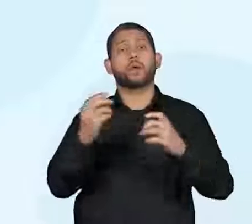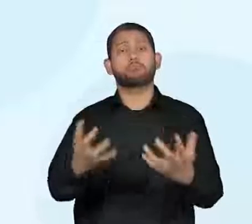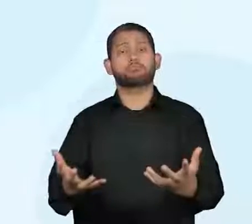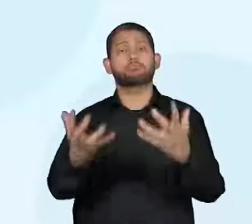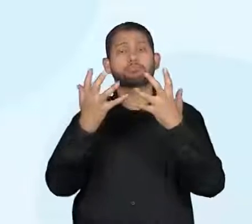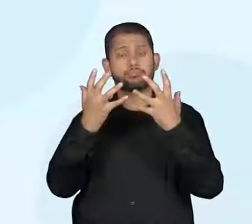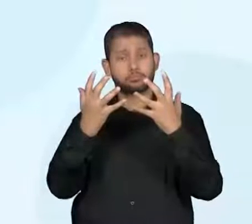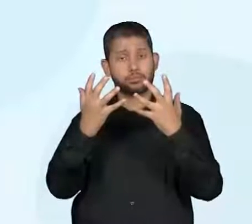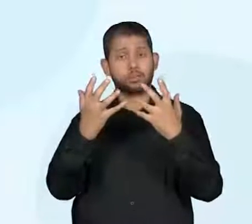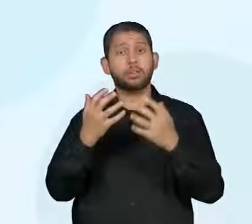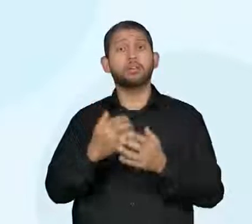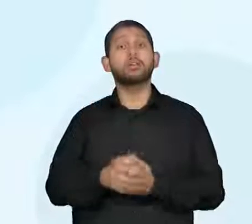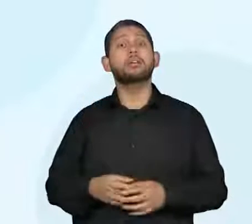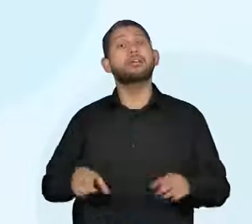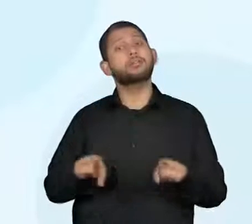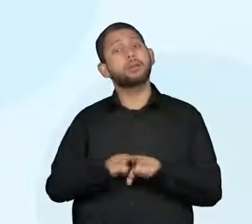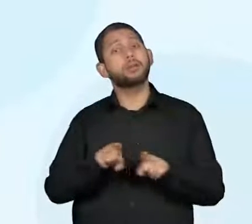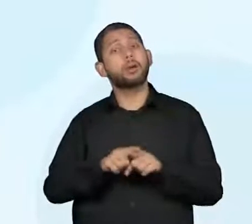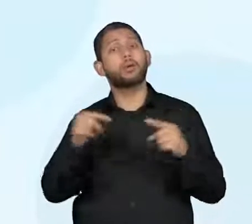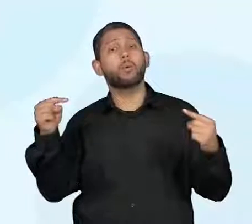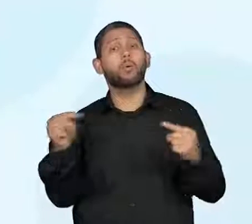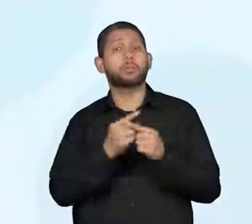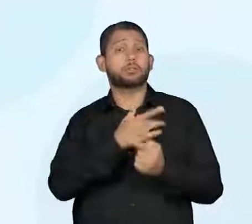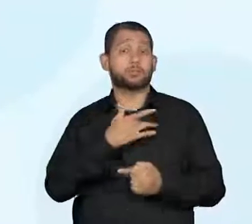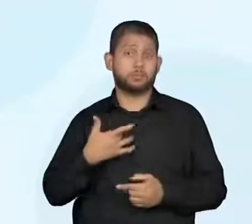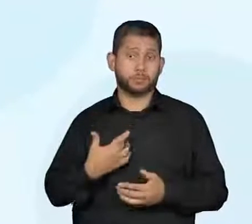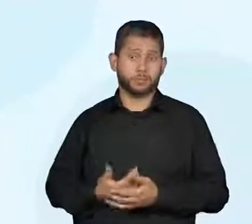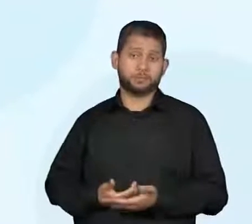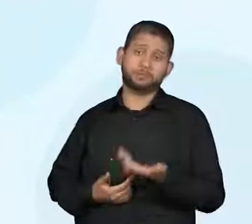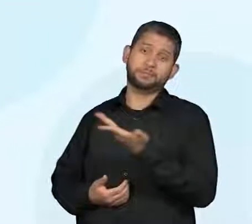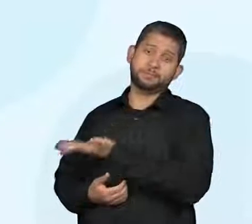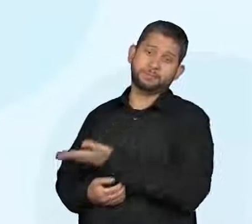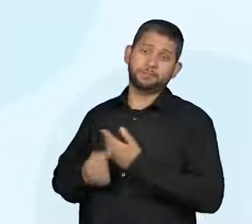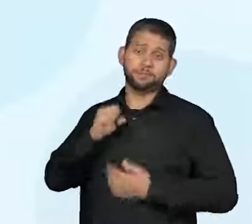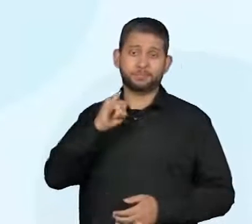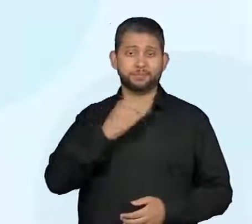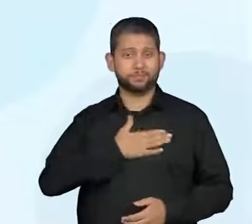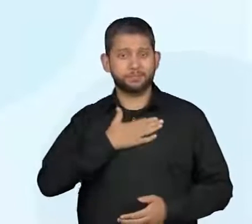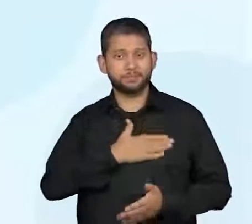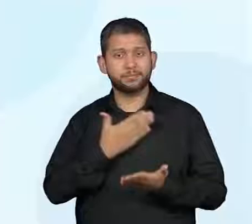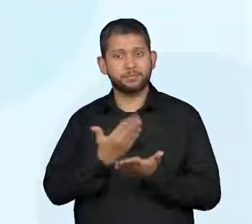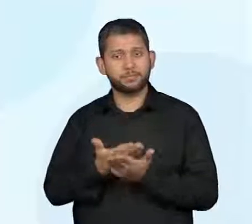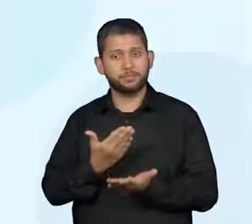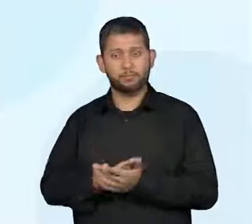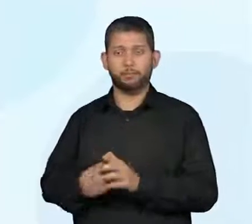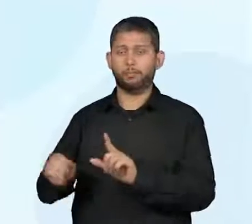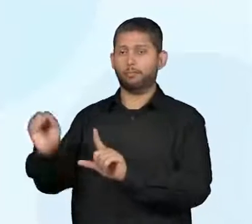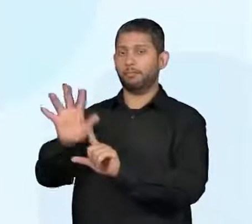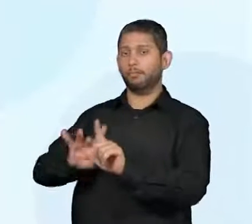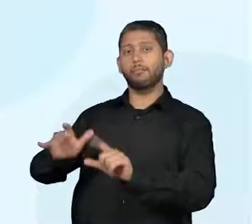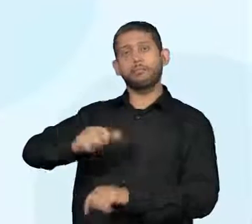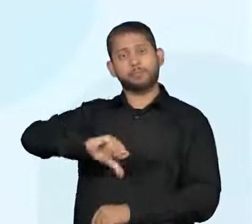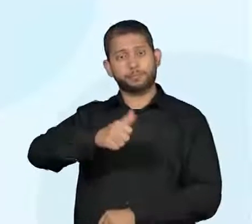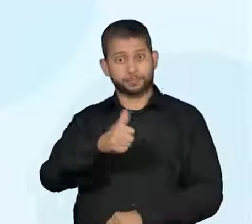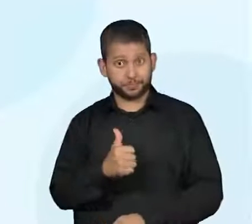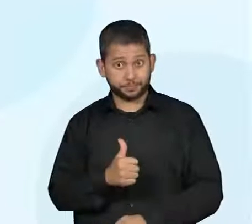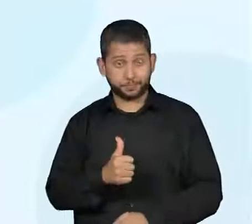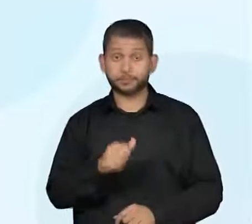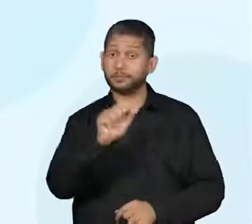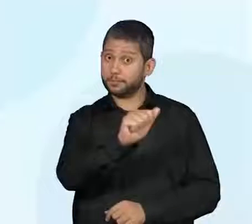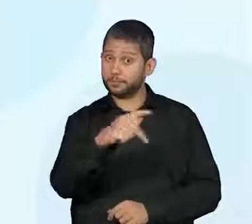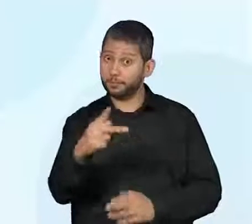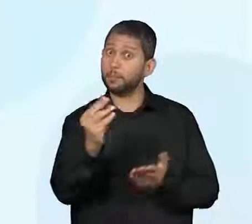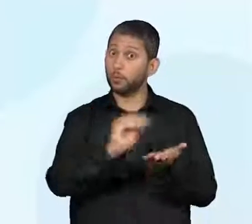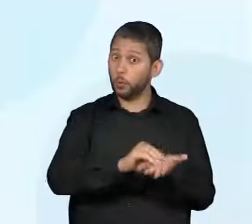luminosa, estabelecer relações com a saúde. Não esqueçam de fazer as tarefas no aplicativo e também...